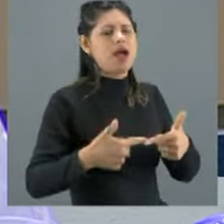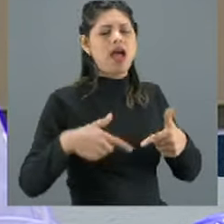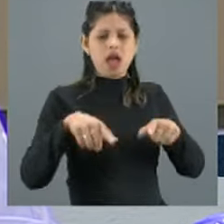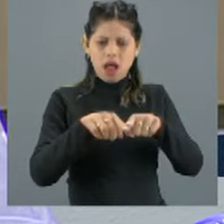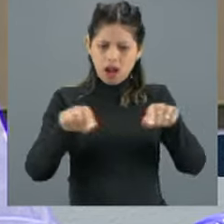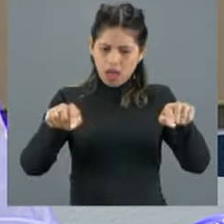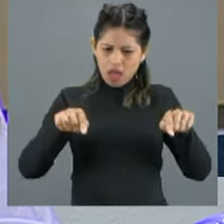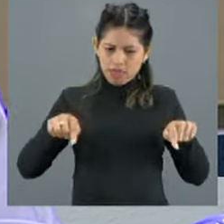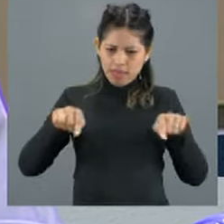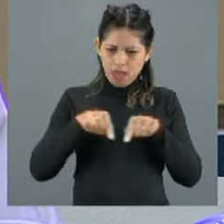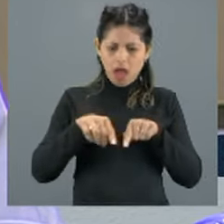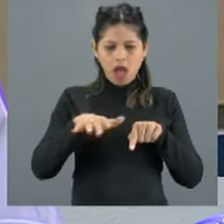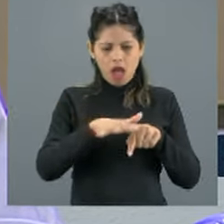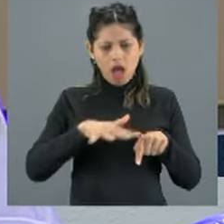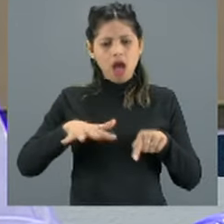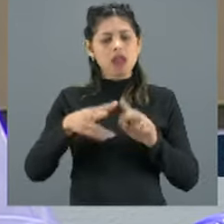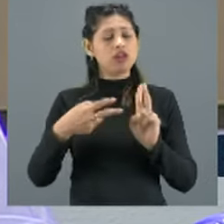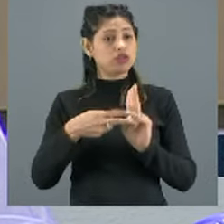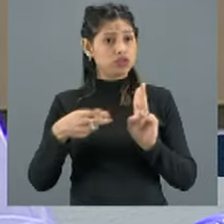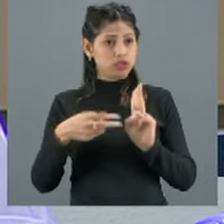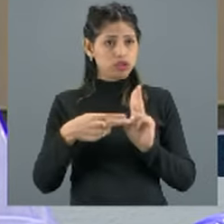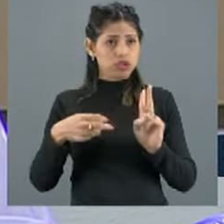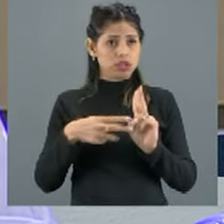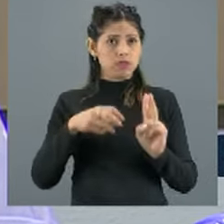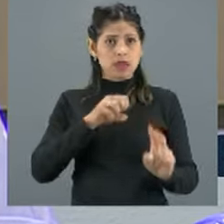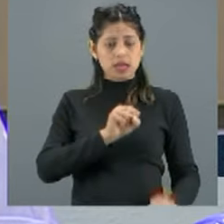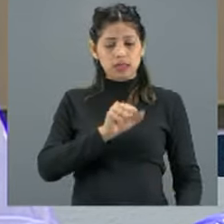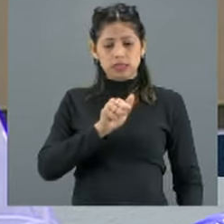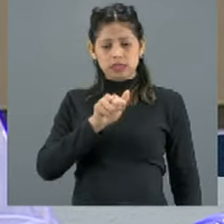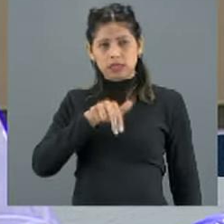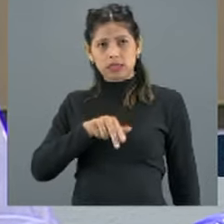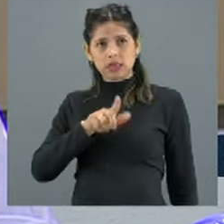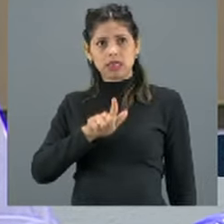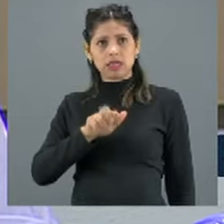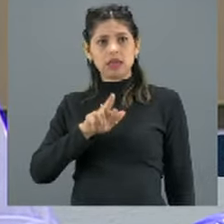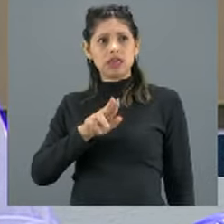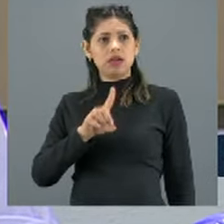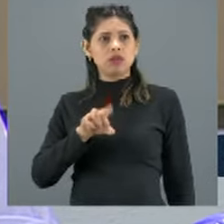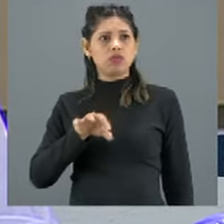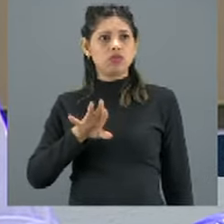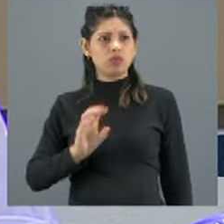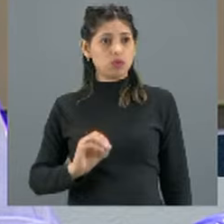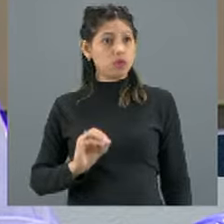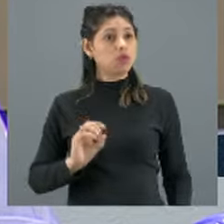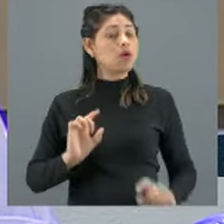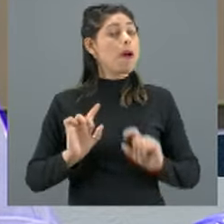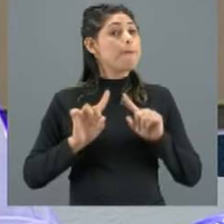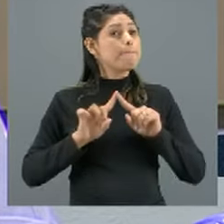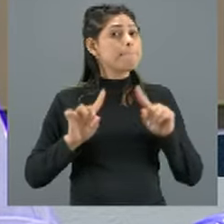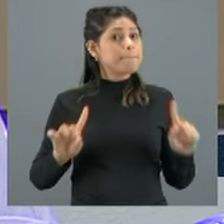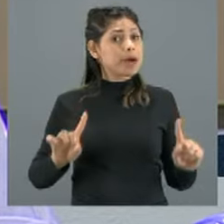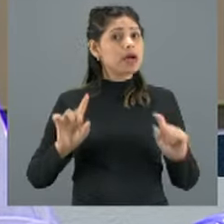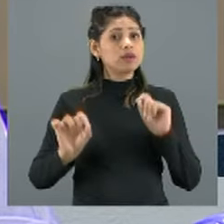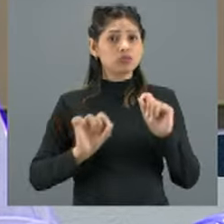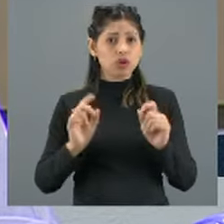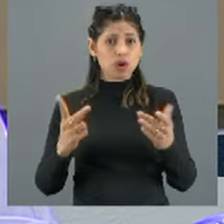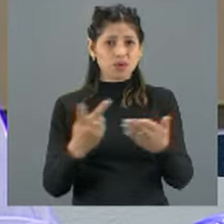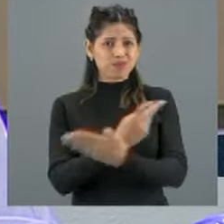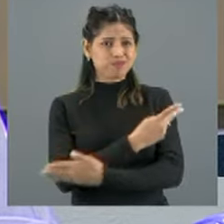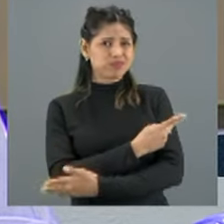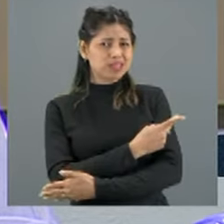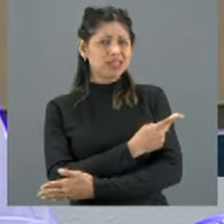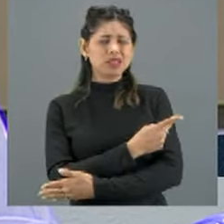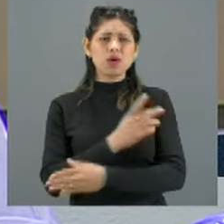indígenas de Sangradouro. O que aconteceu hoje? Todas as ONGs